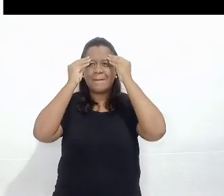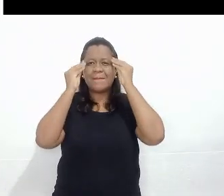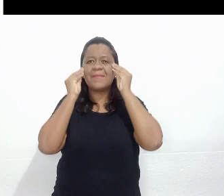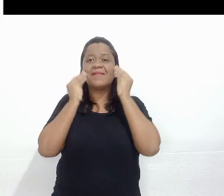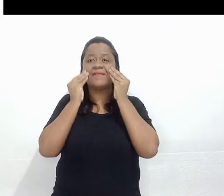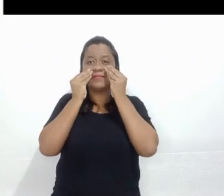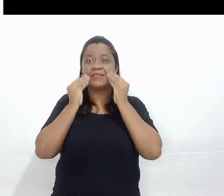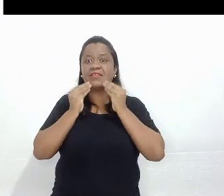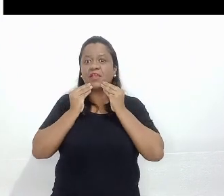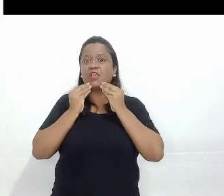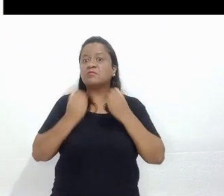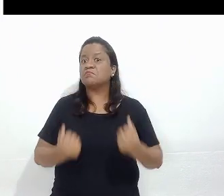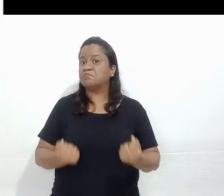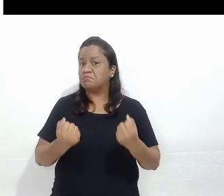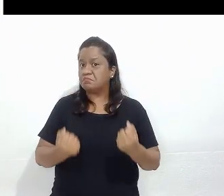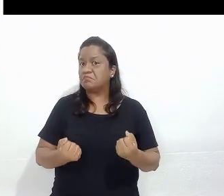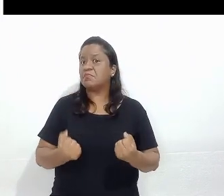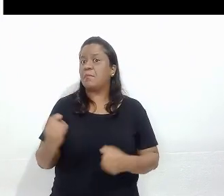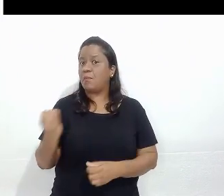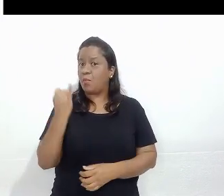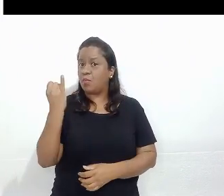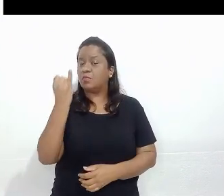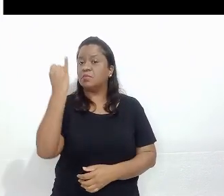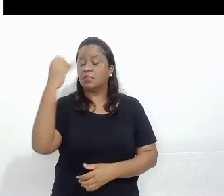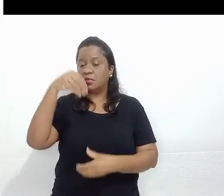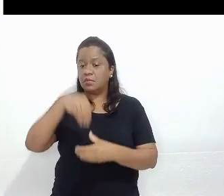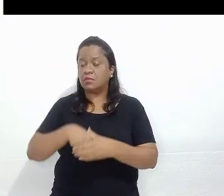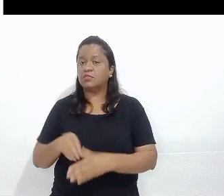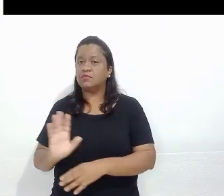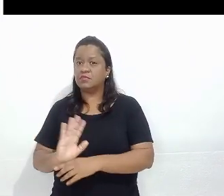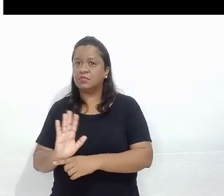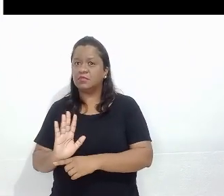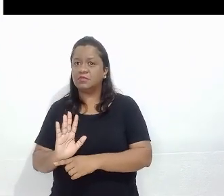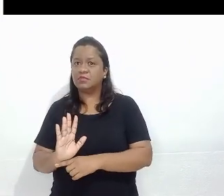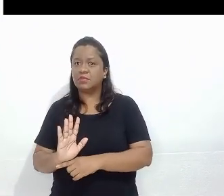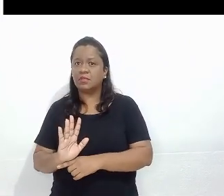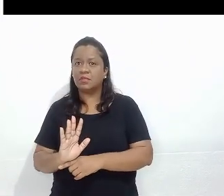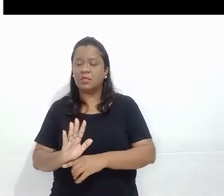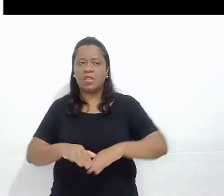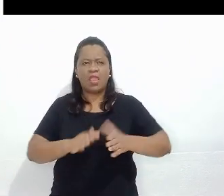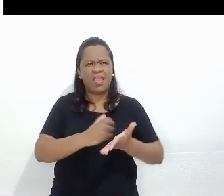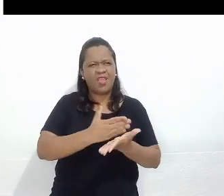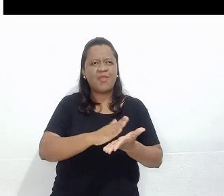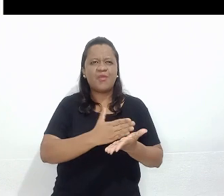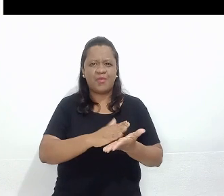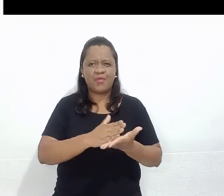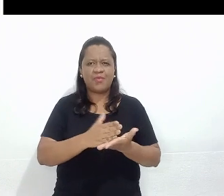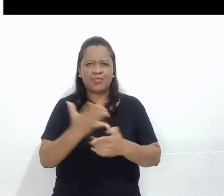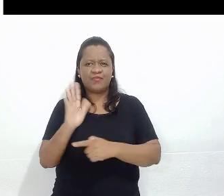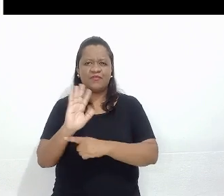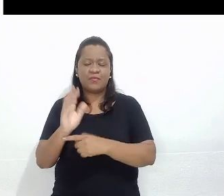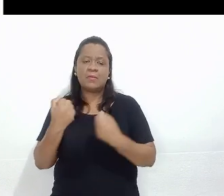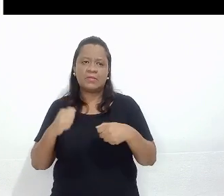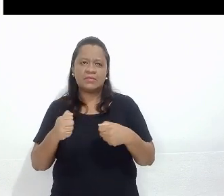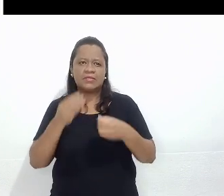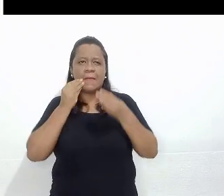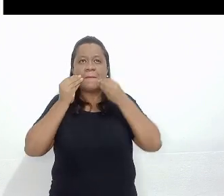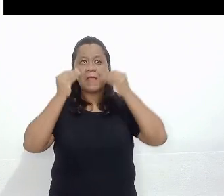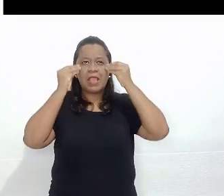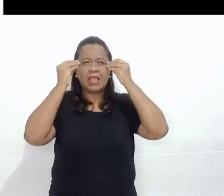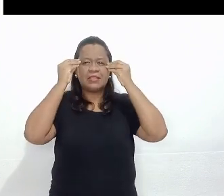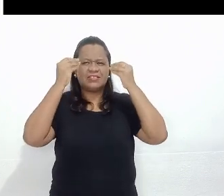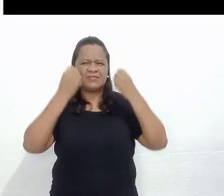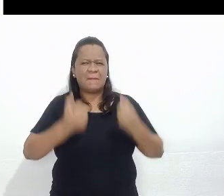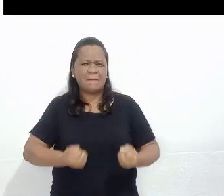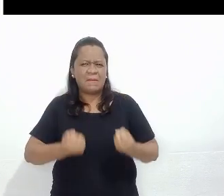filme. E filmes, então, que precisam de uma maquiagem exagerada por algum motivo, né? Sejam filmes de época